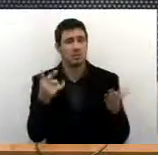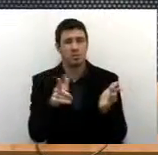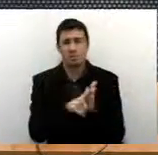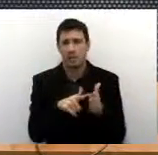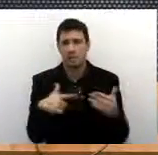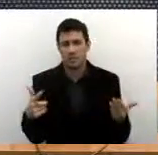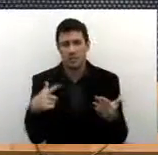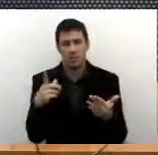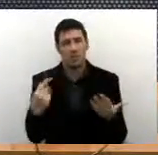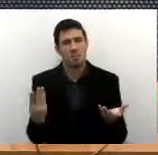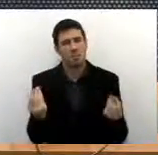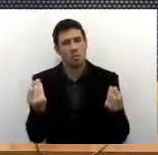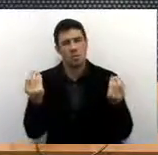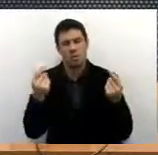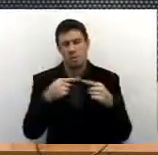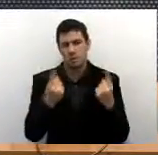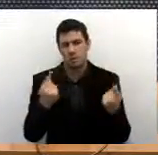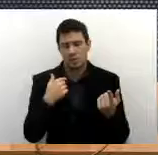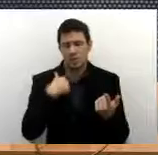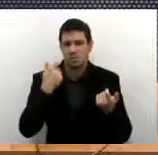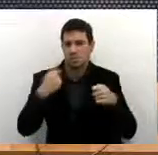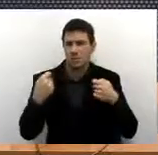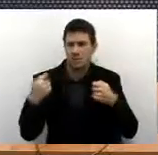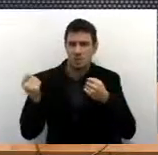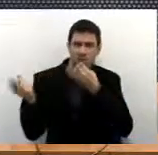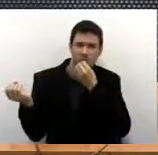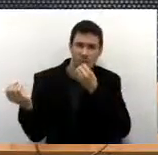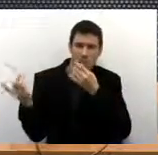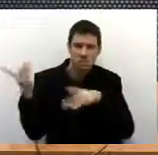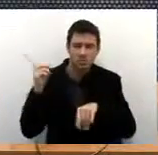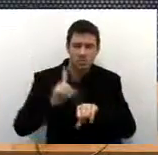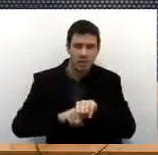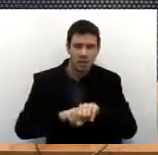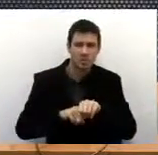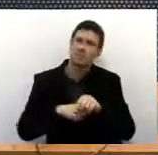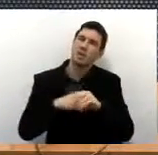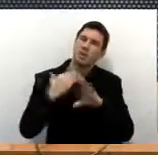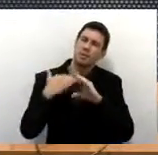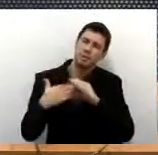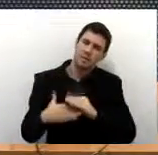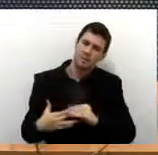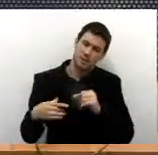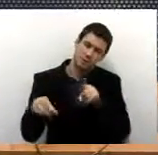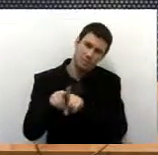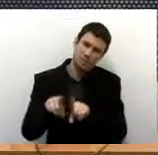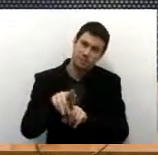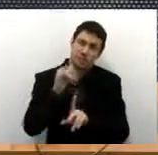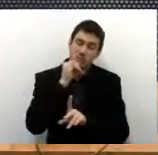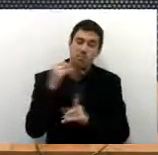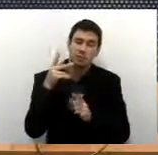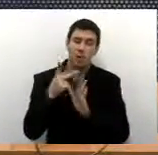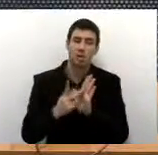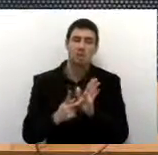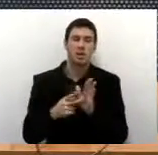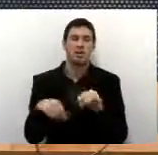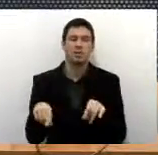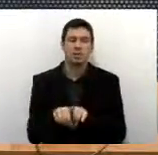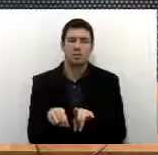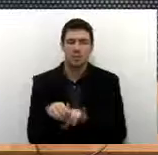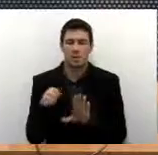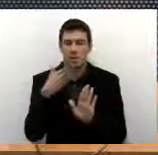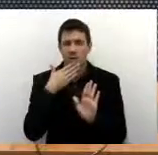era do papel. Acho que a informação ela tem que ser imediata, né, o caminhar do processo, do projeto, do